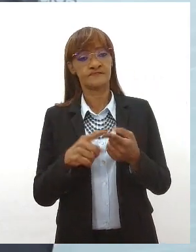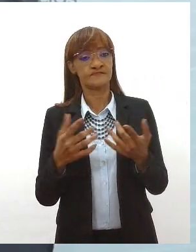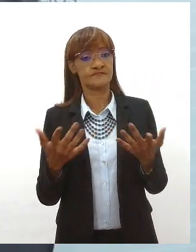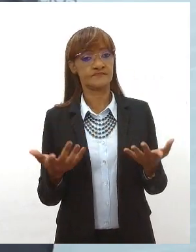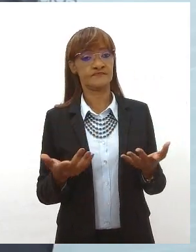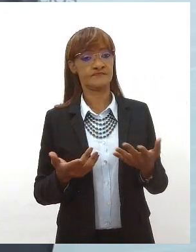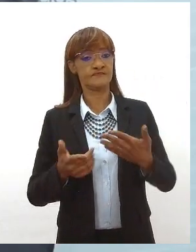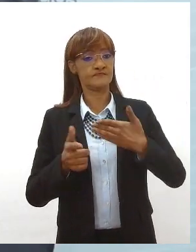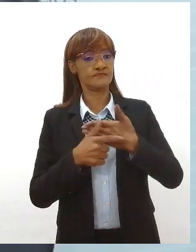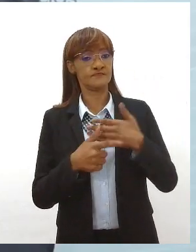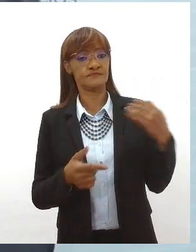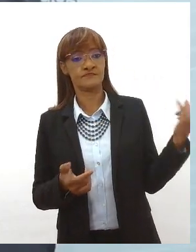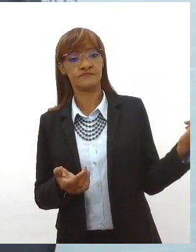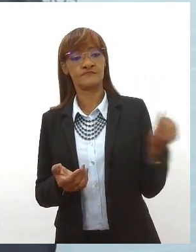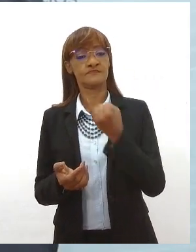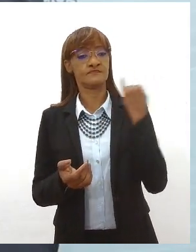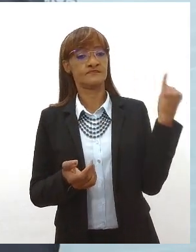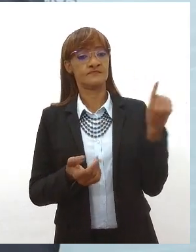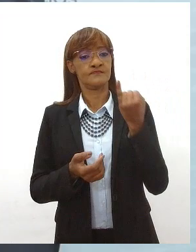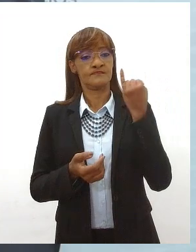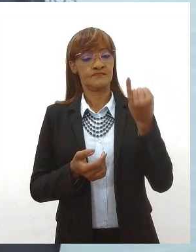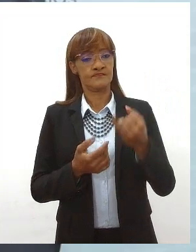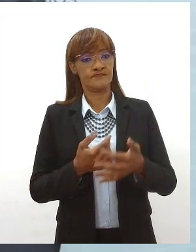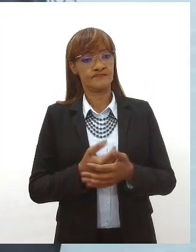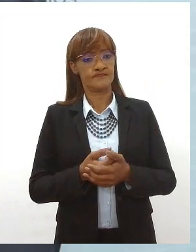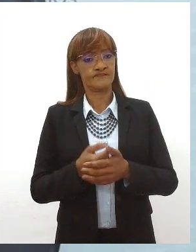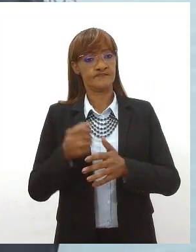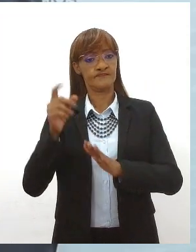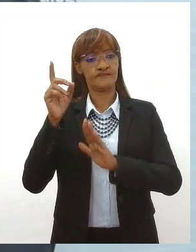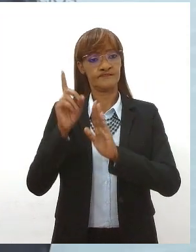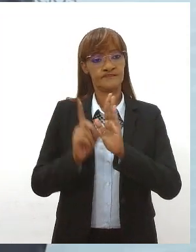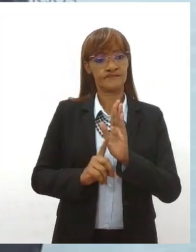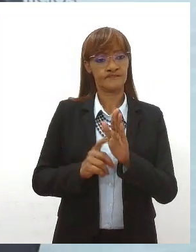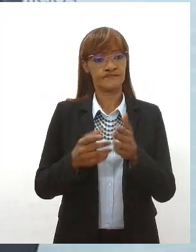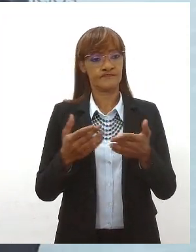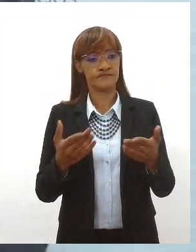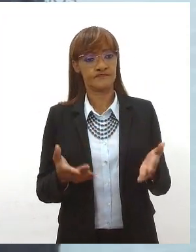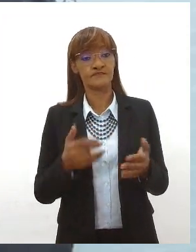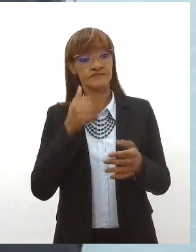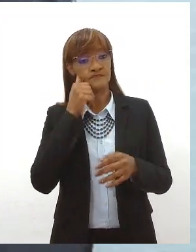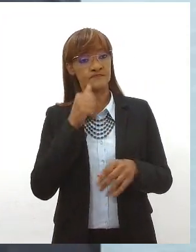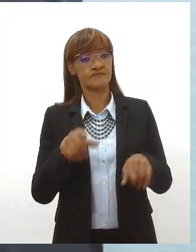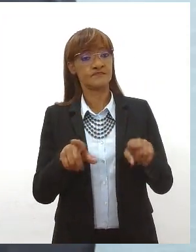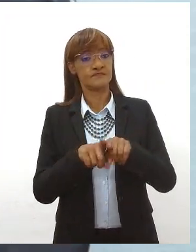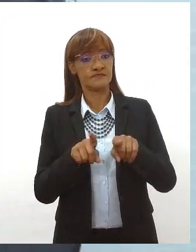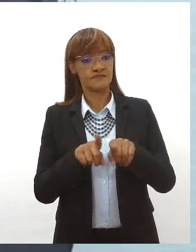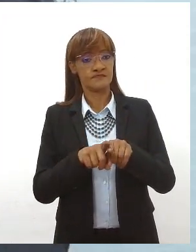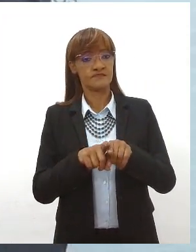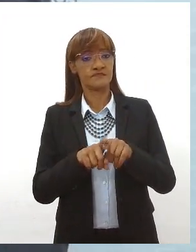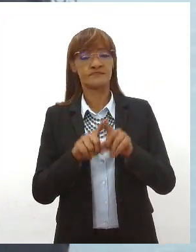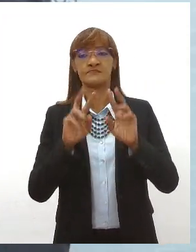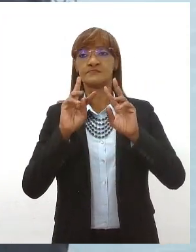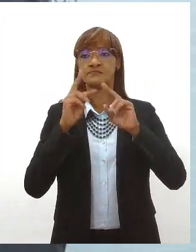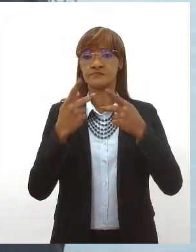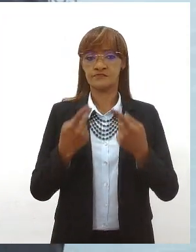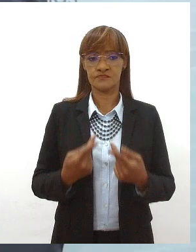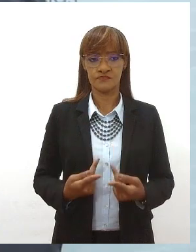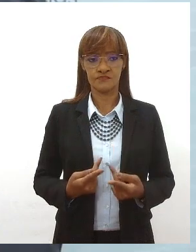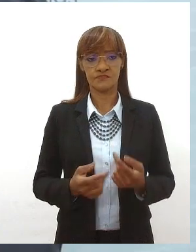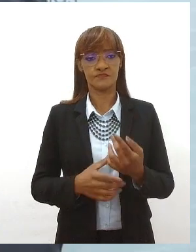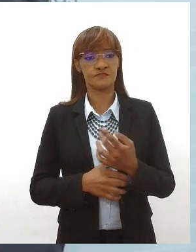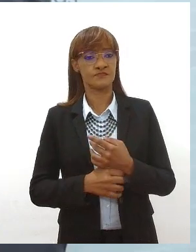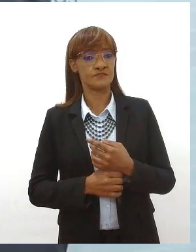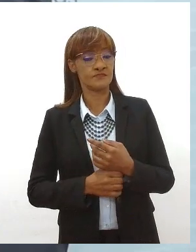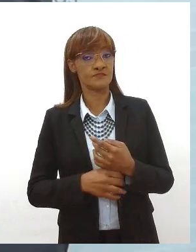fundamental nos direitos, não só das mulheres, mas nos direitos humanos, né? Nos direitos da classe trabalhadora. Foram as